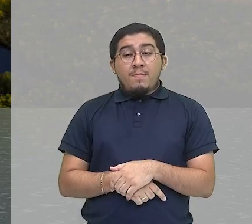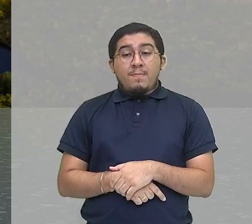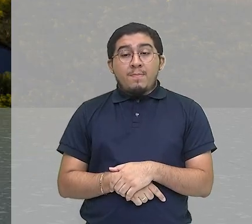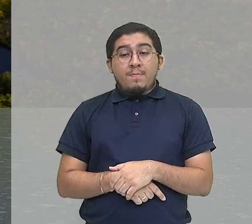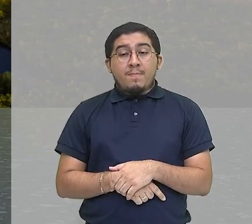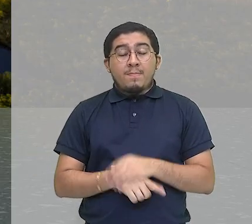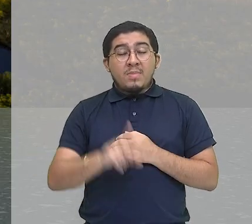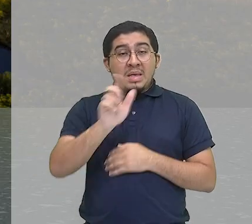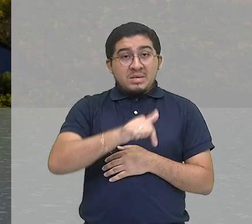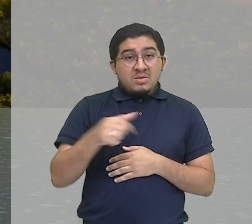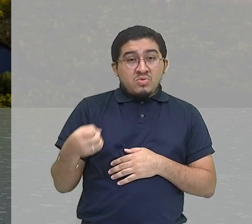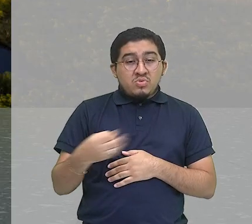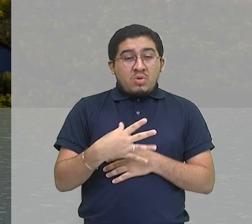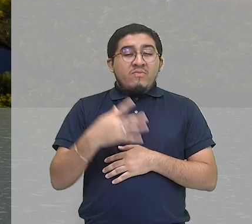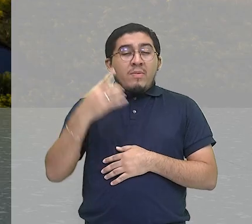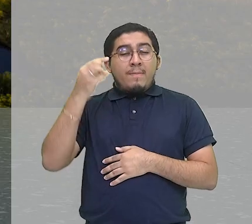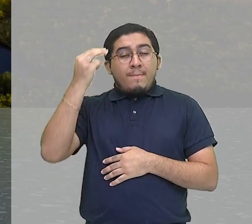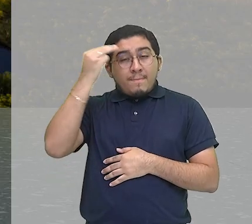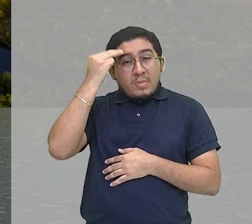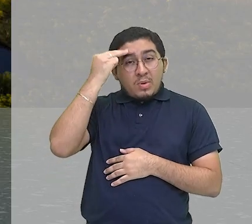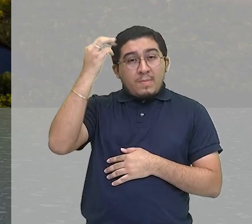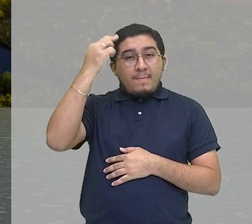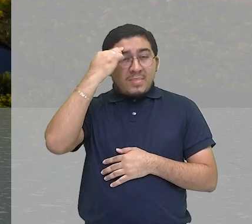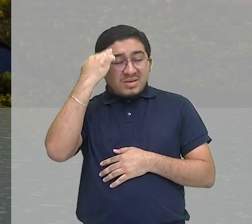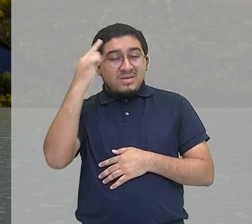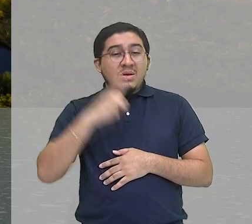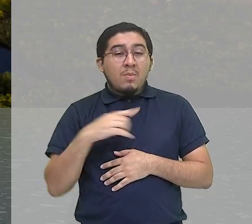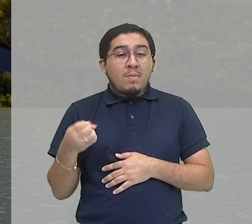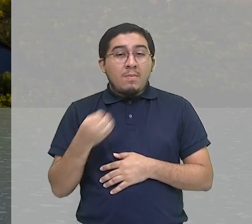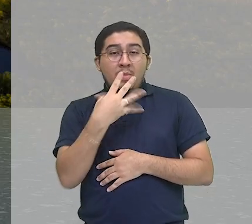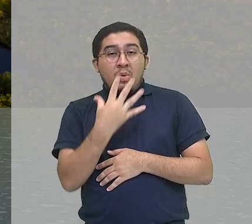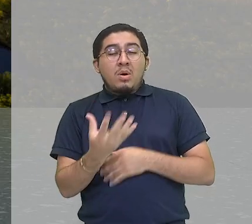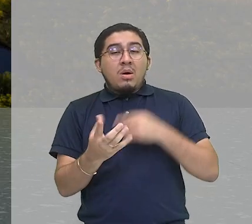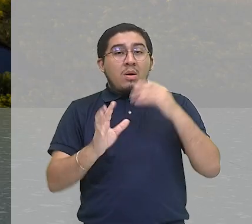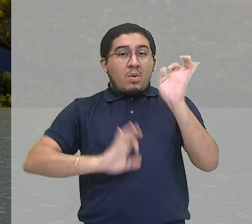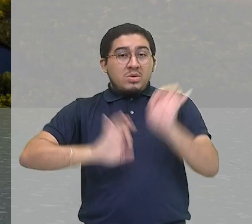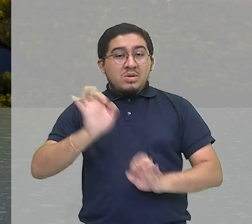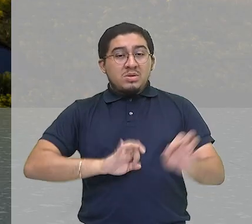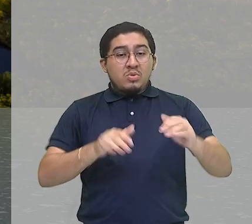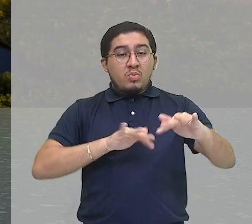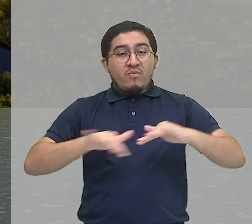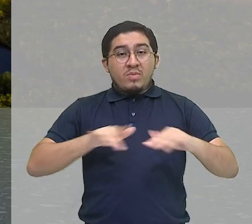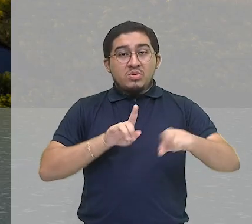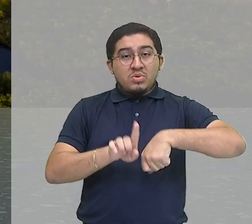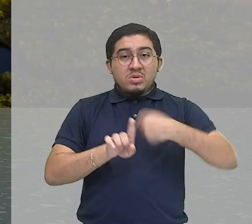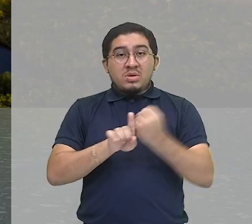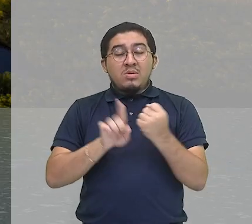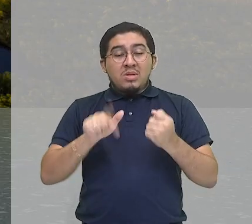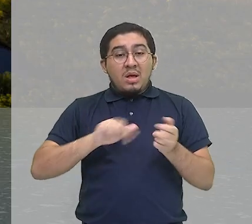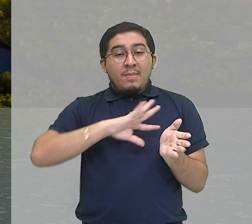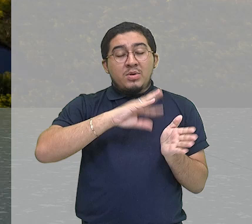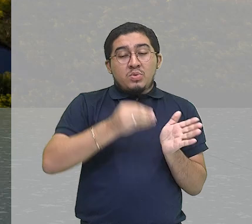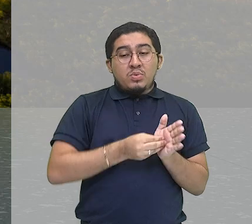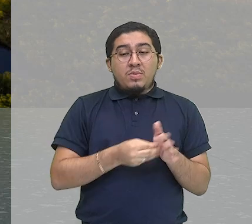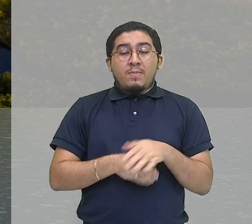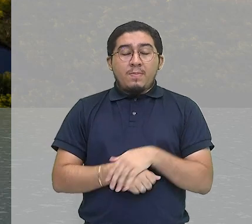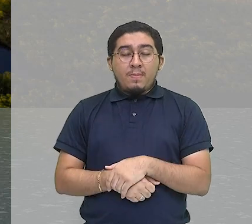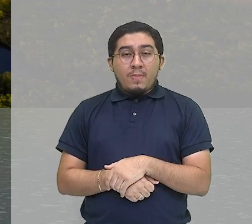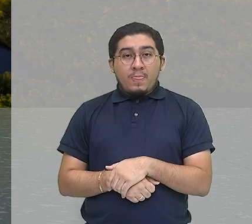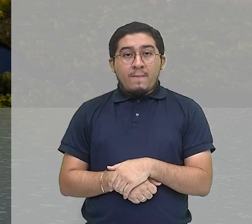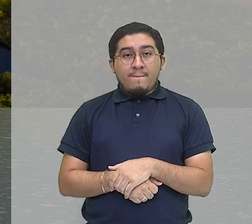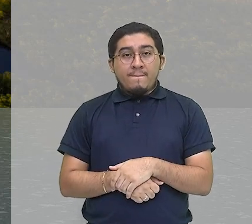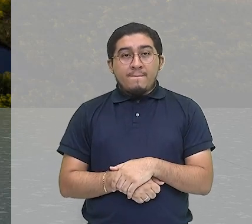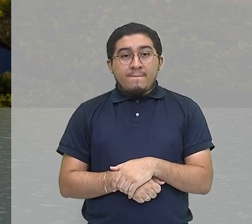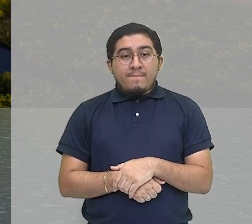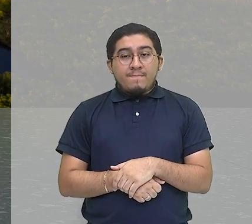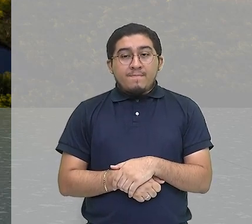grandemente contribuem para essa organização dos movimentos sociais na Amazônia. E